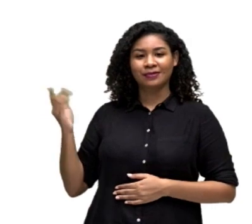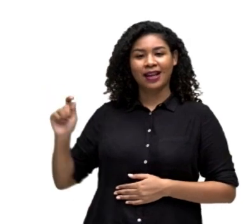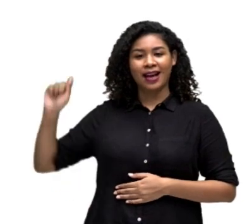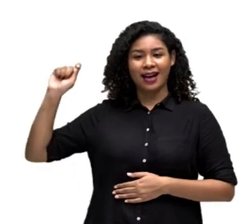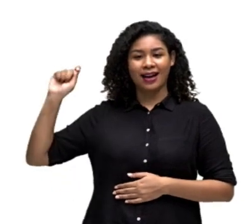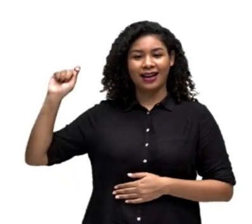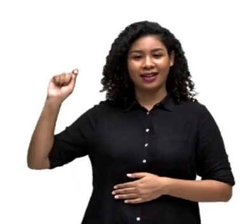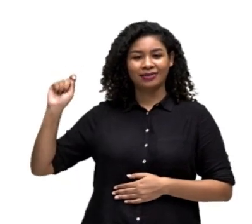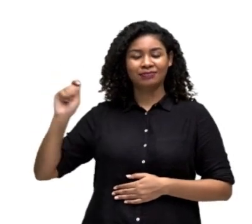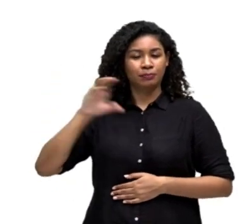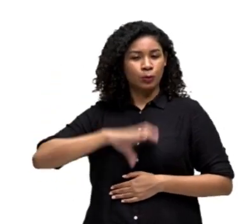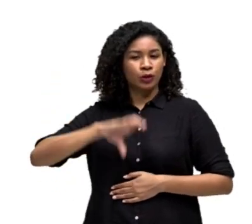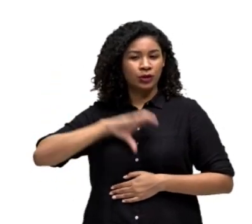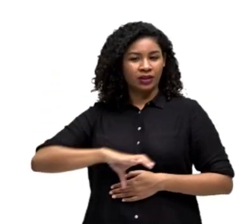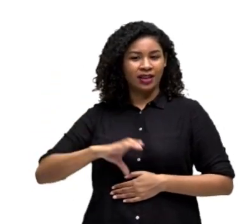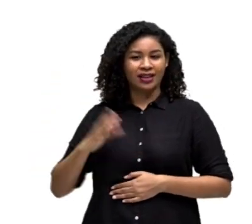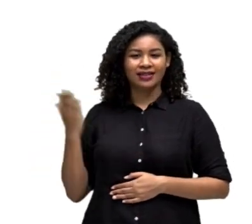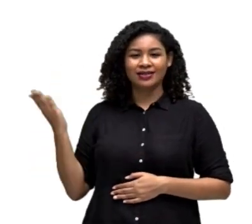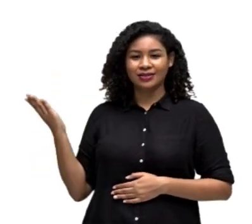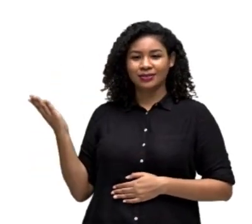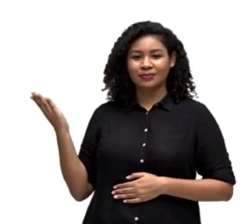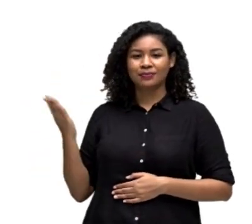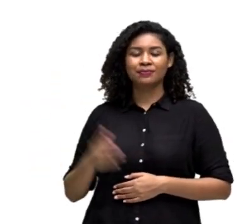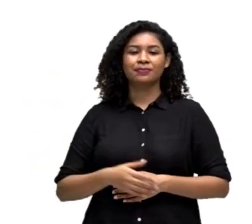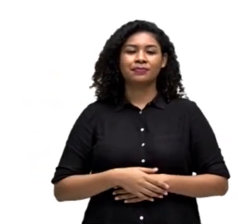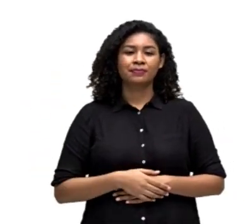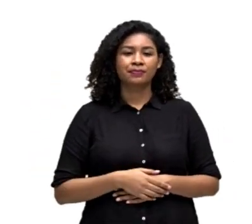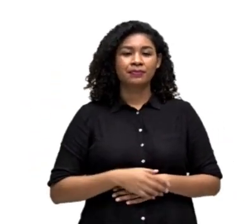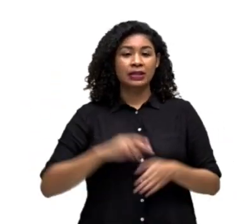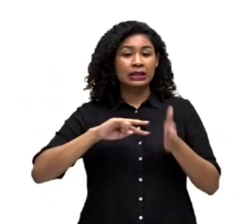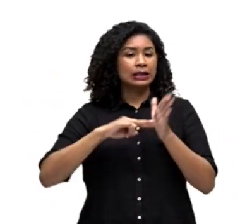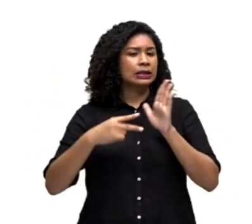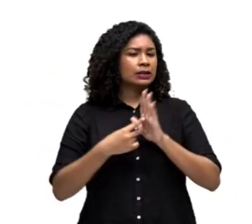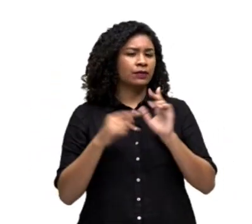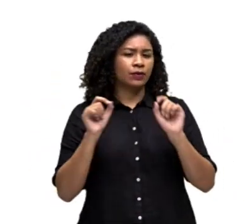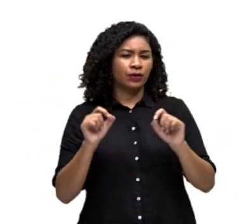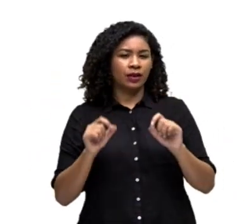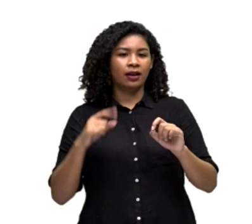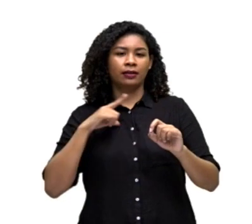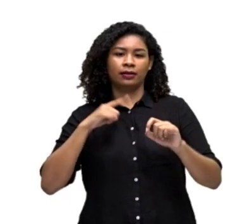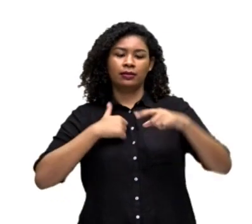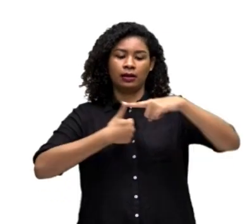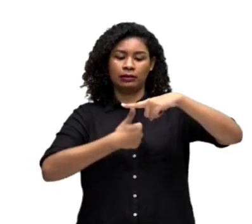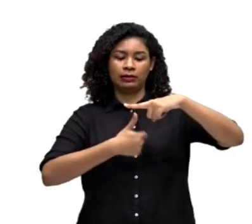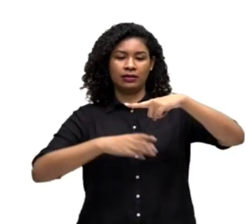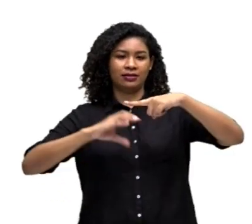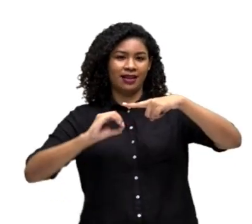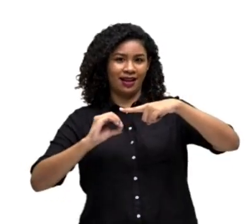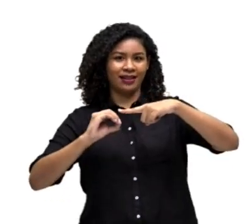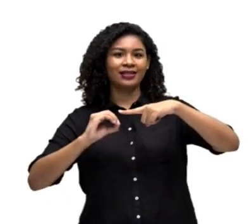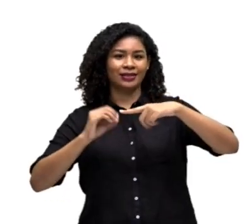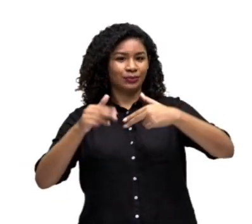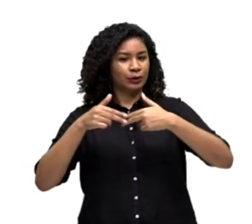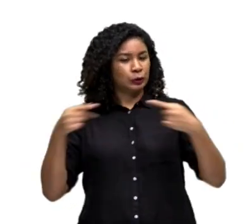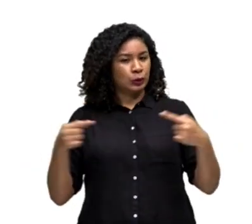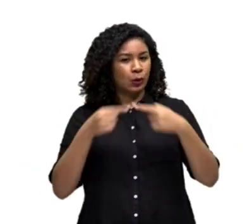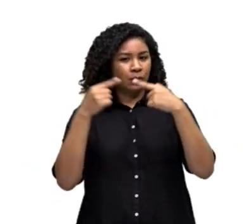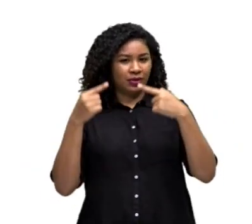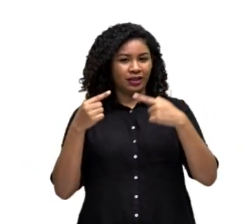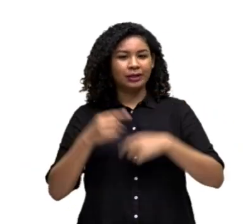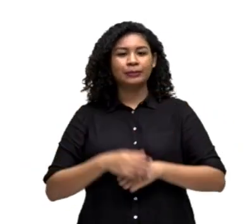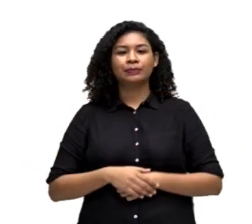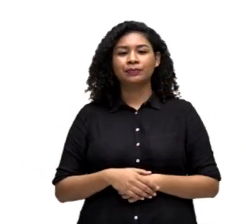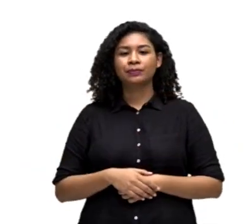A 5 décimos, pois o nosso denominador é igual a 10. Nós temos na letra B